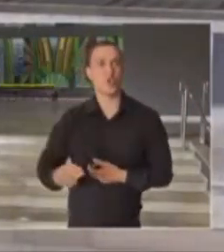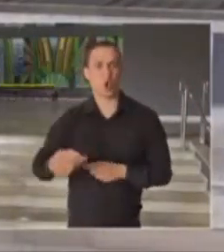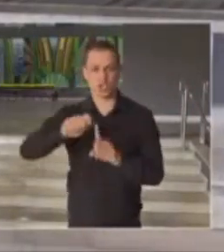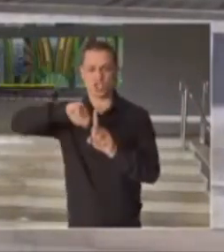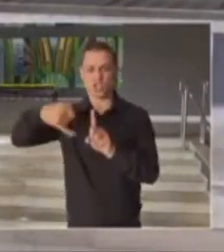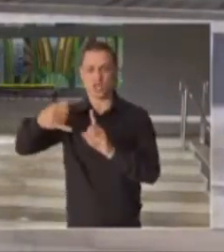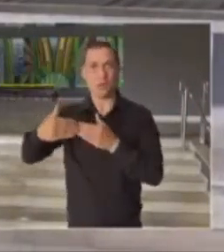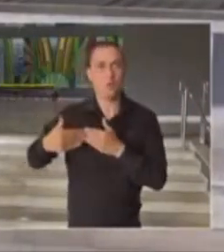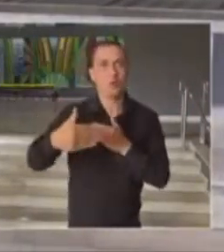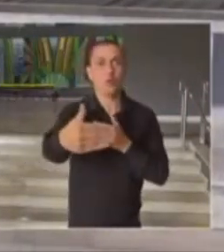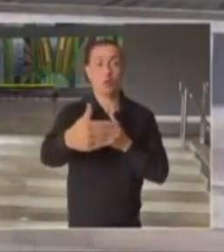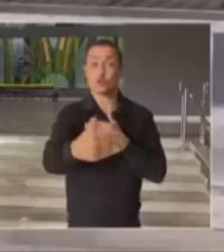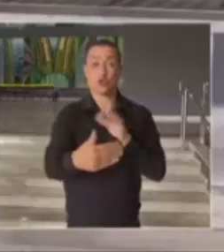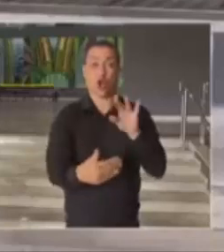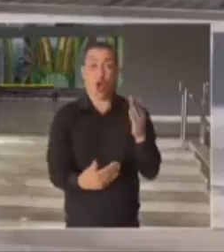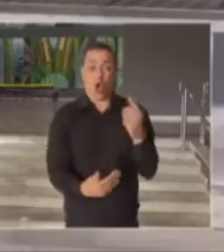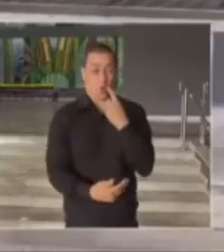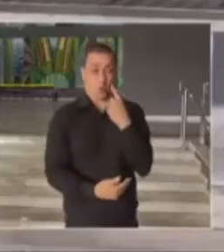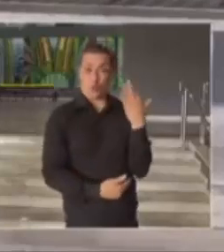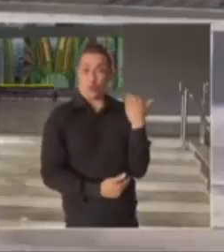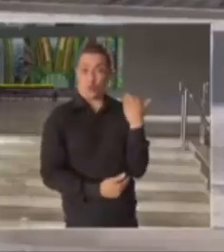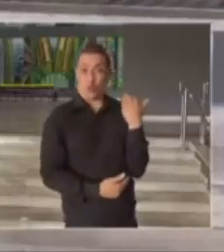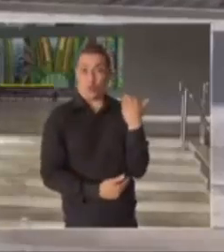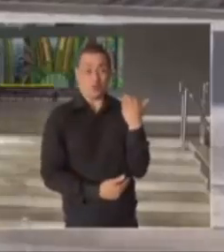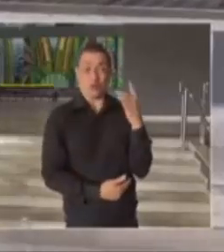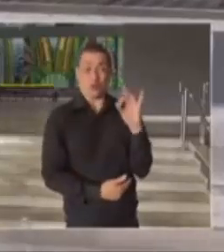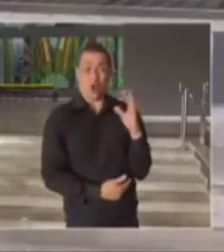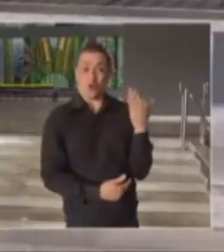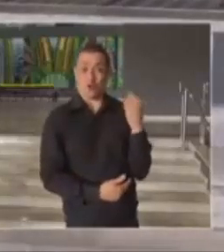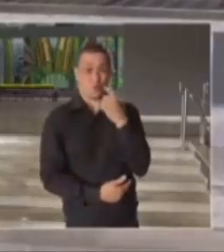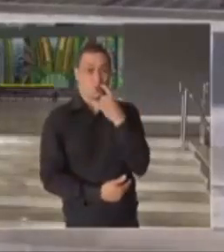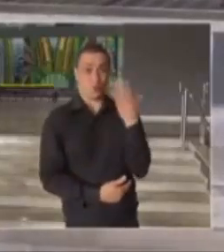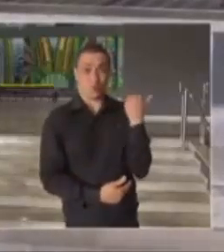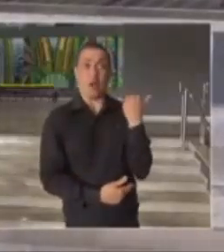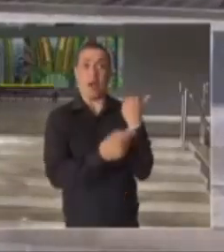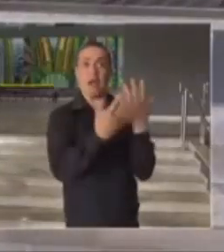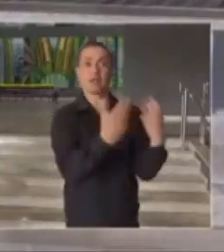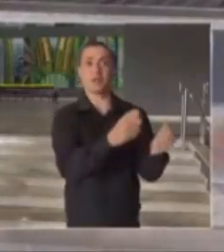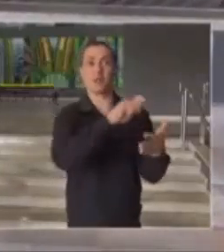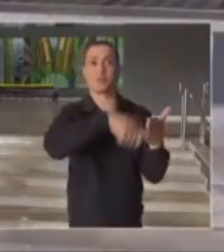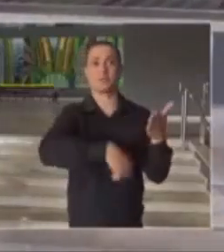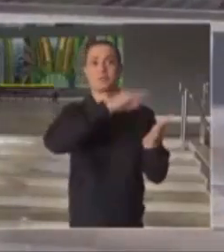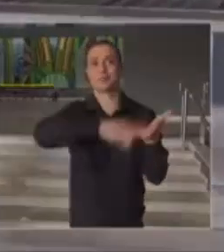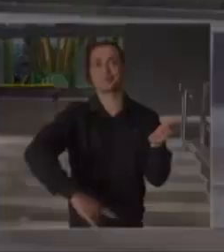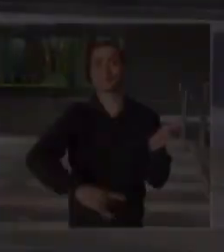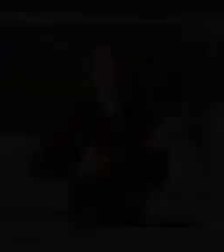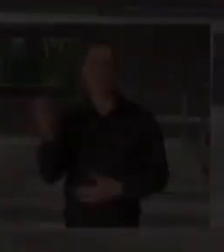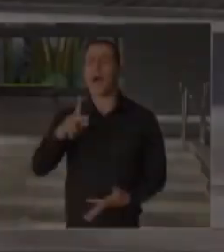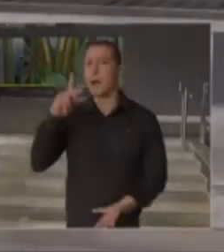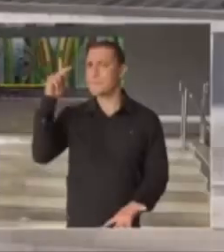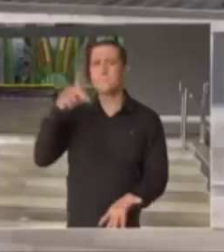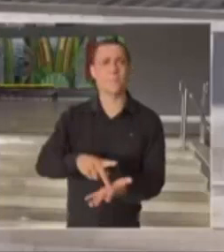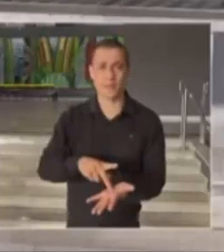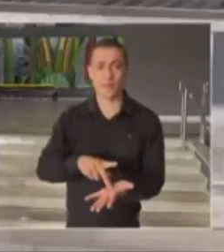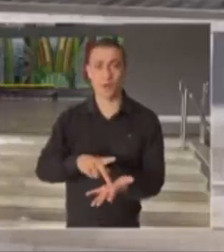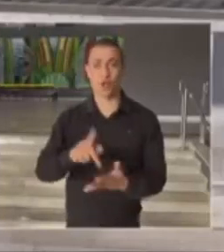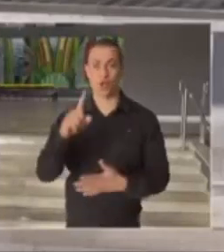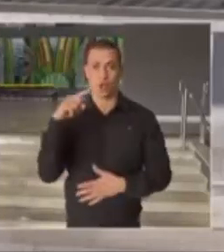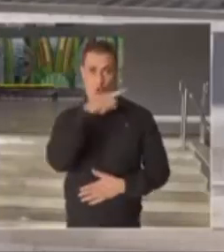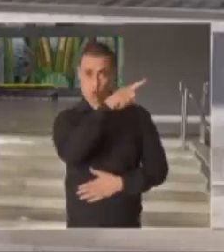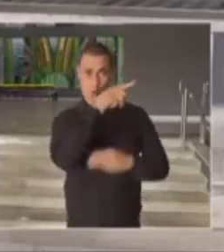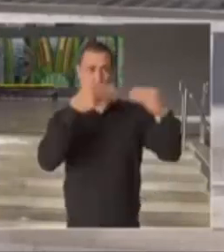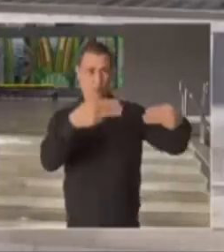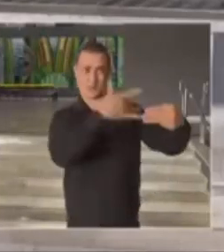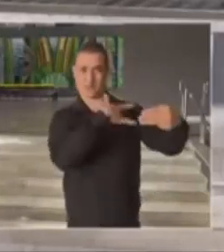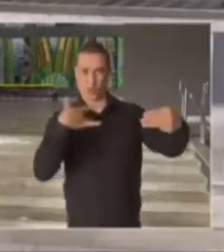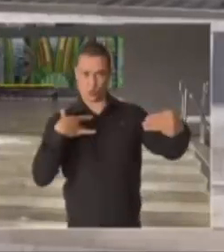janeiro, que agora, né, apenas agora, foi concretizado o contrato. O nosso Ministério